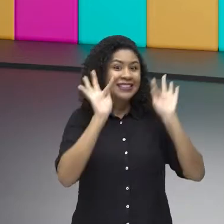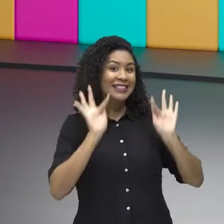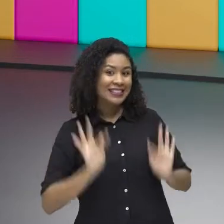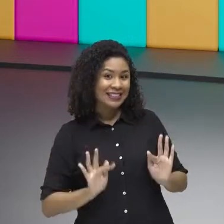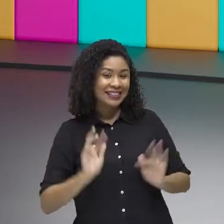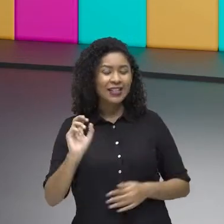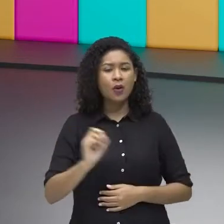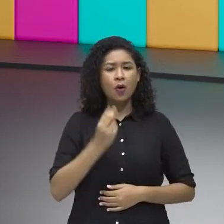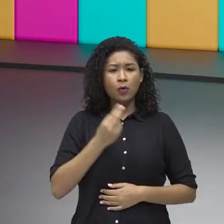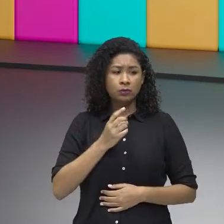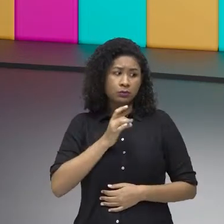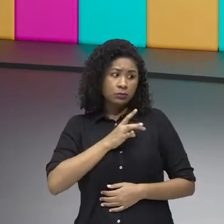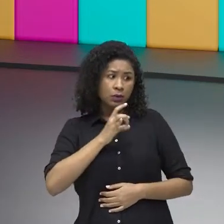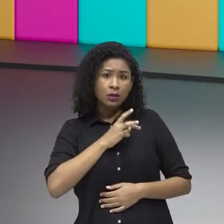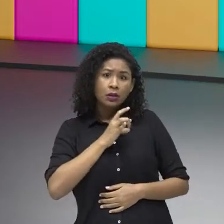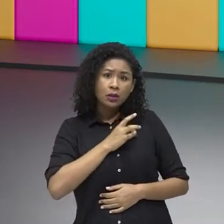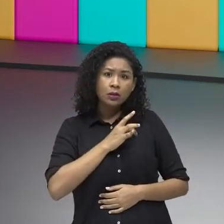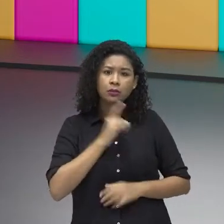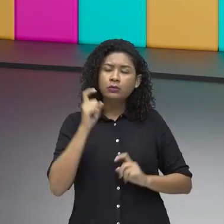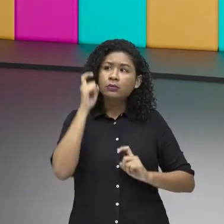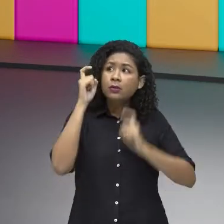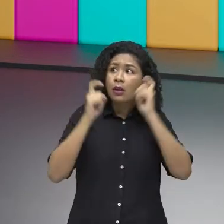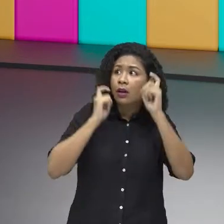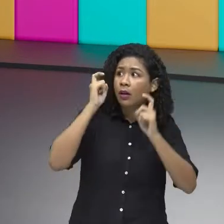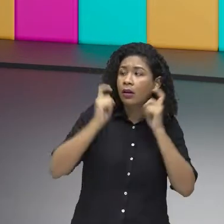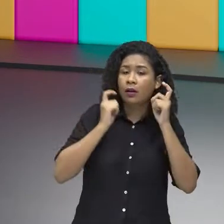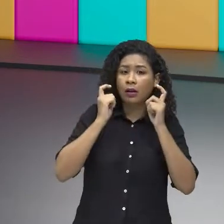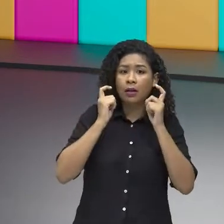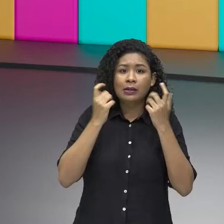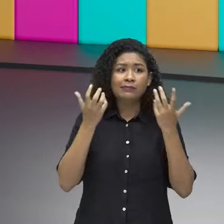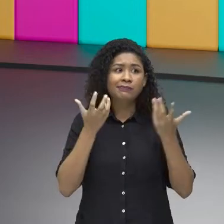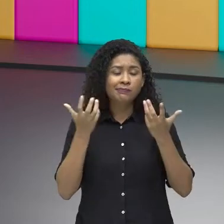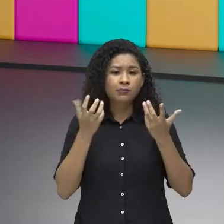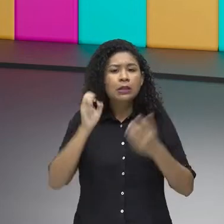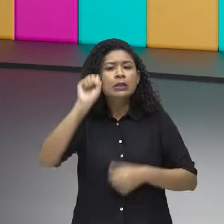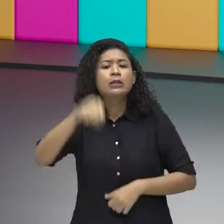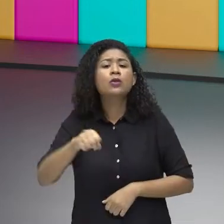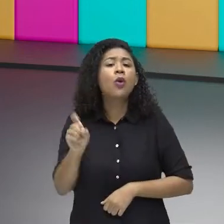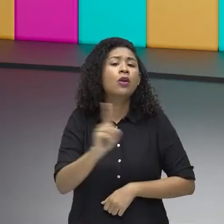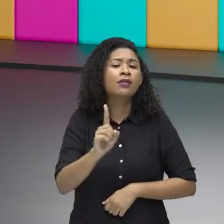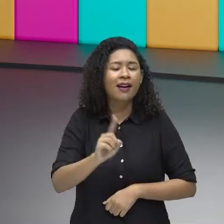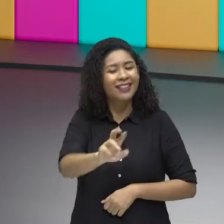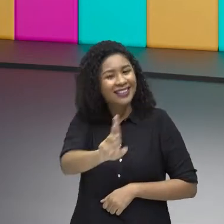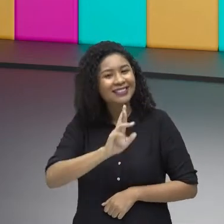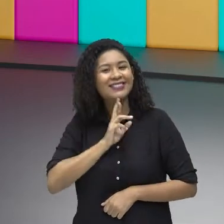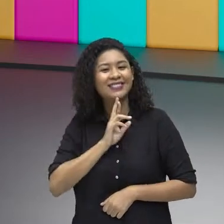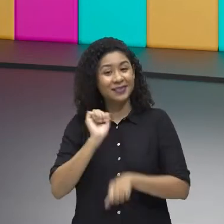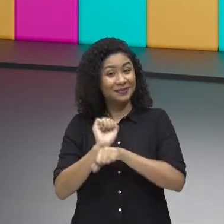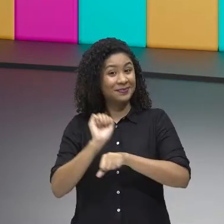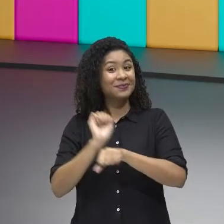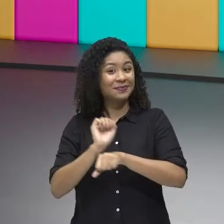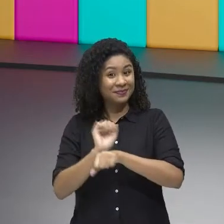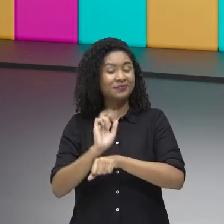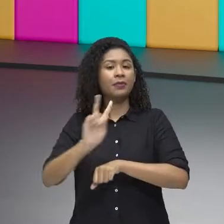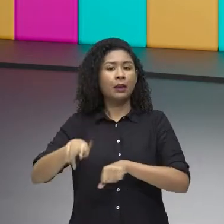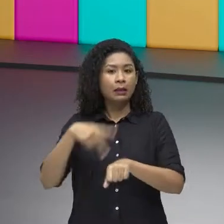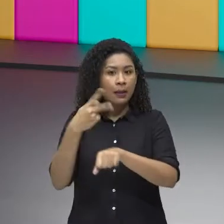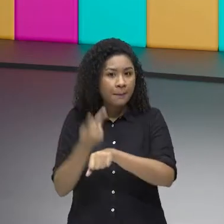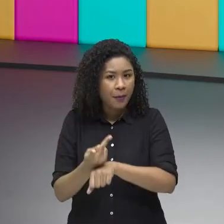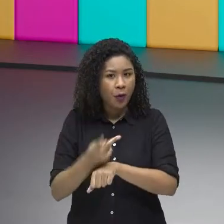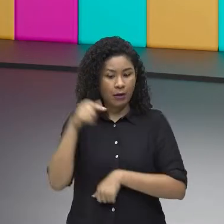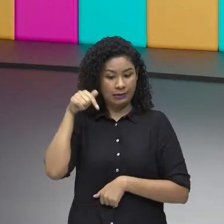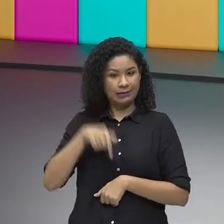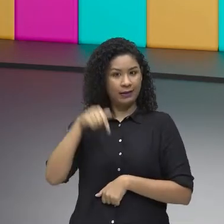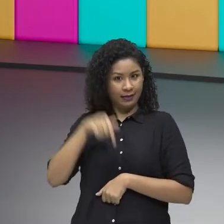com medo, se está preocupado? Sim ou não? Responde pra gente aí no chat, que daqui a pouquinho, aqui na